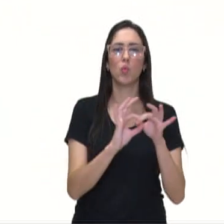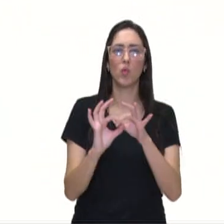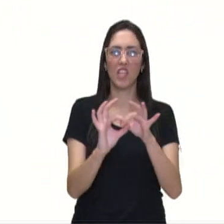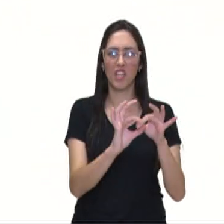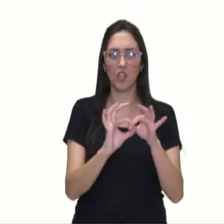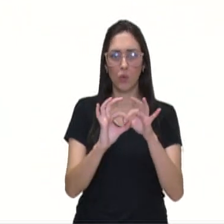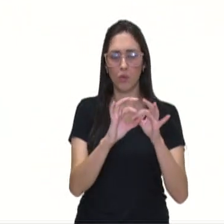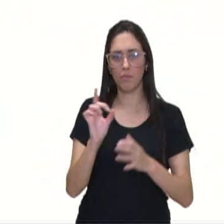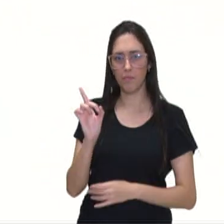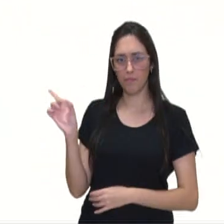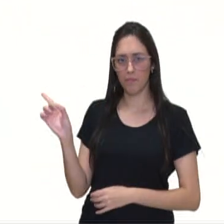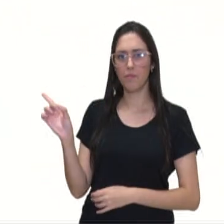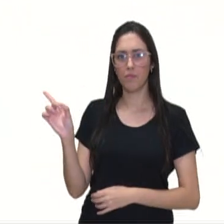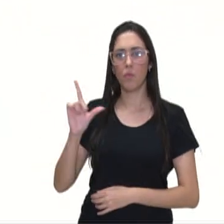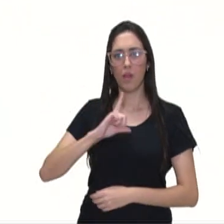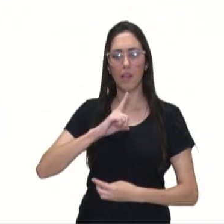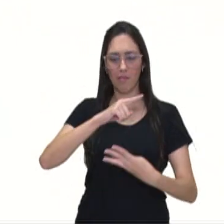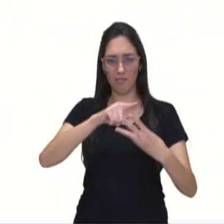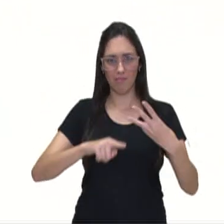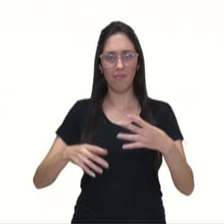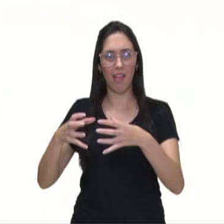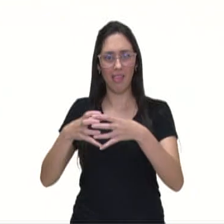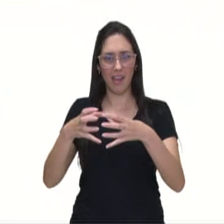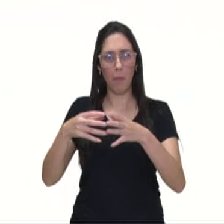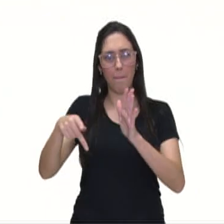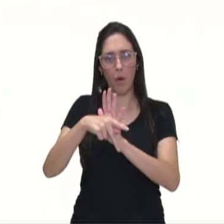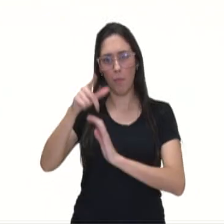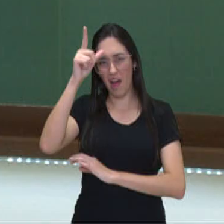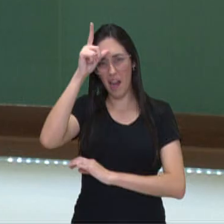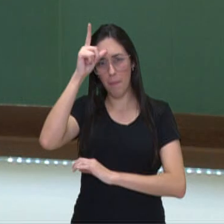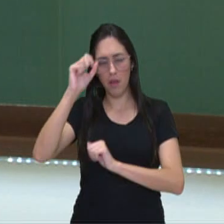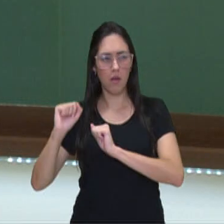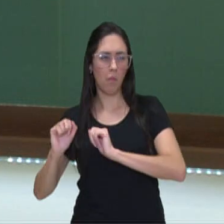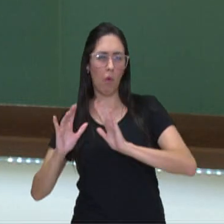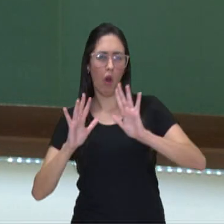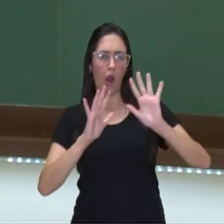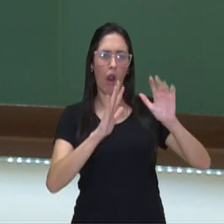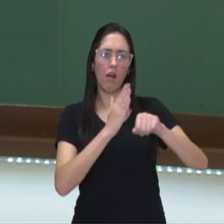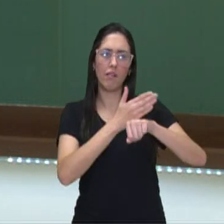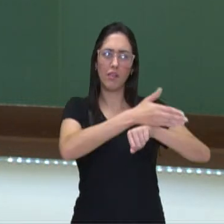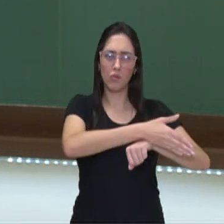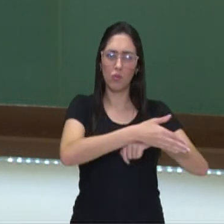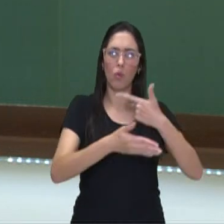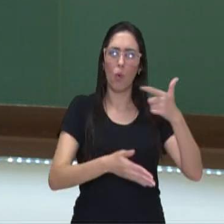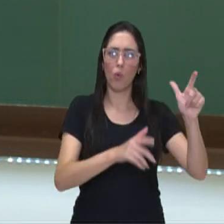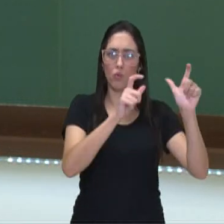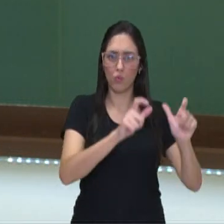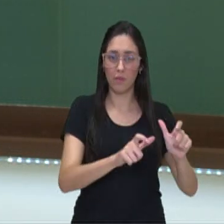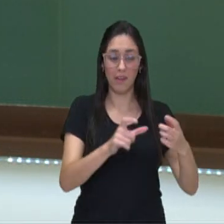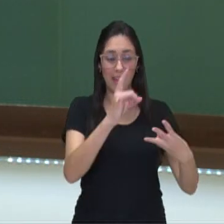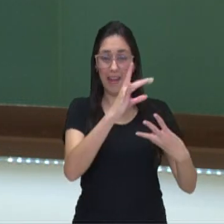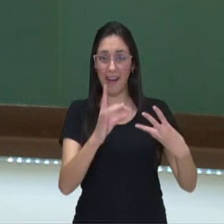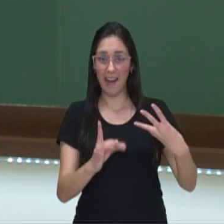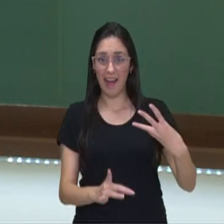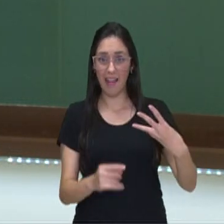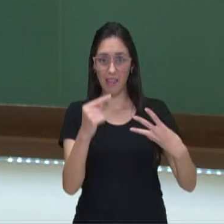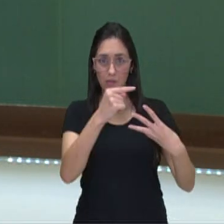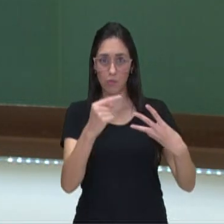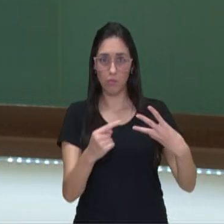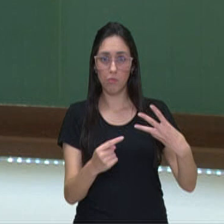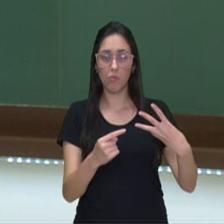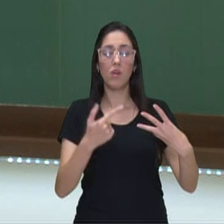eles invadiram a Grã-Bretanha e cada tribo dessa aqui, ela tinha um dialeto,